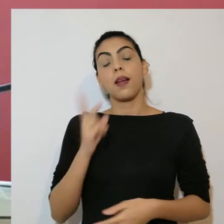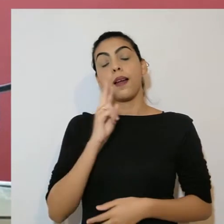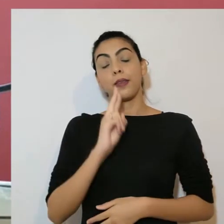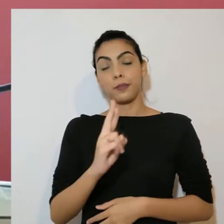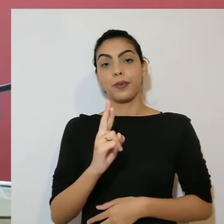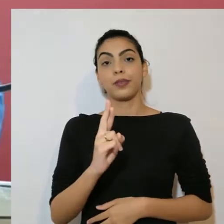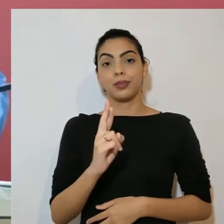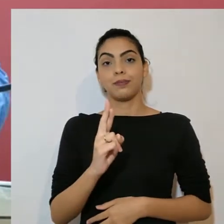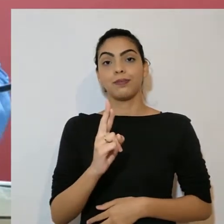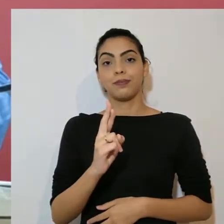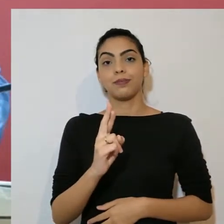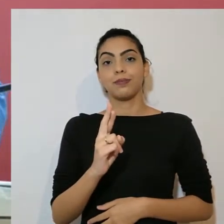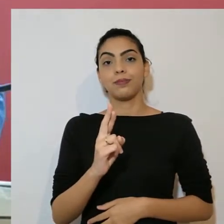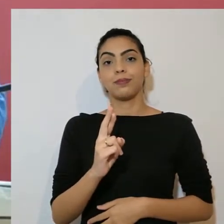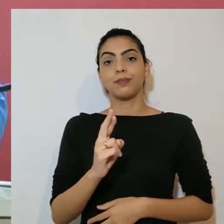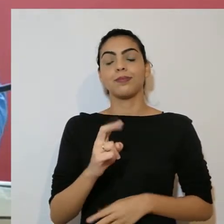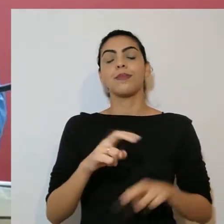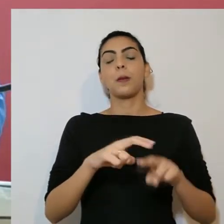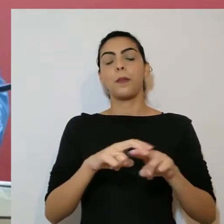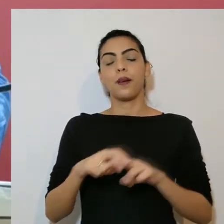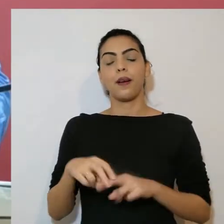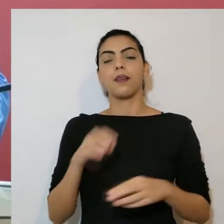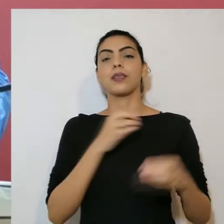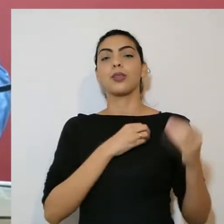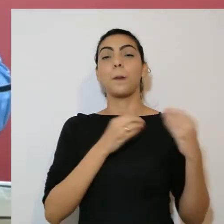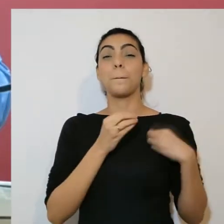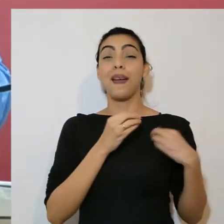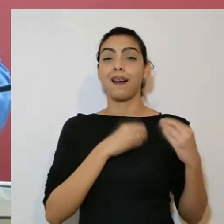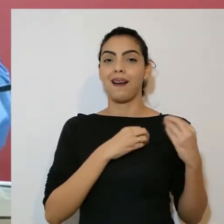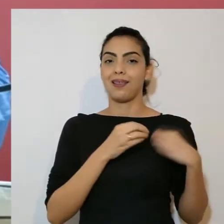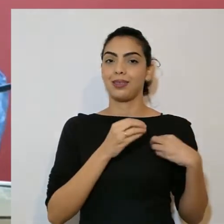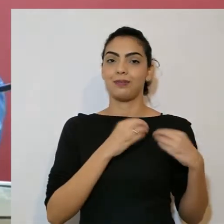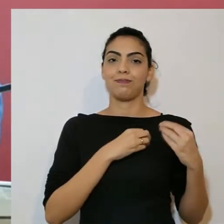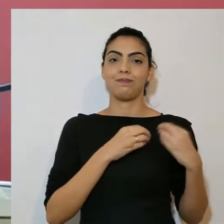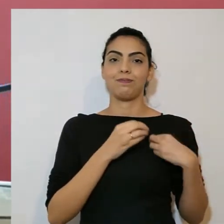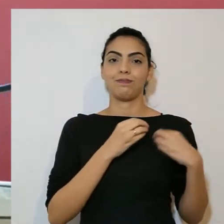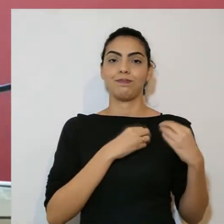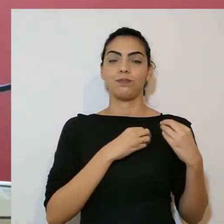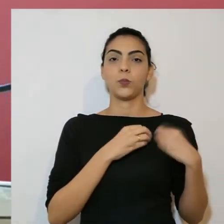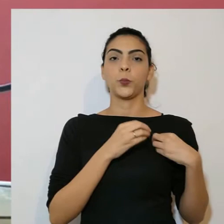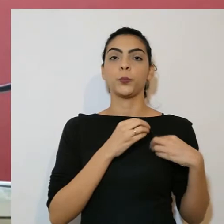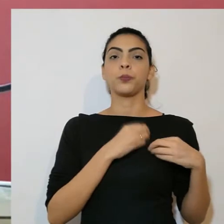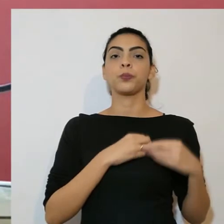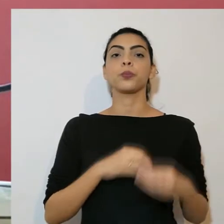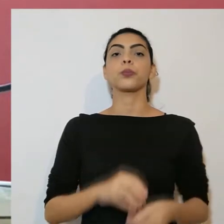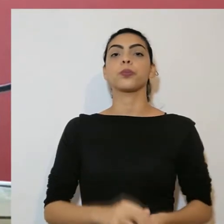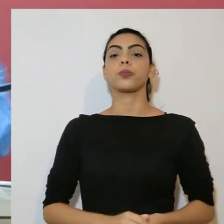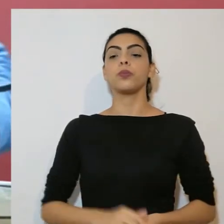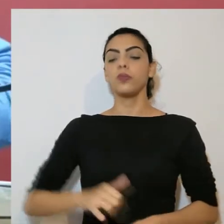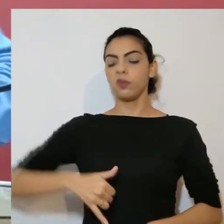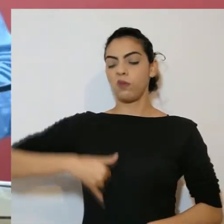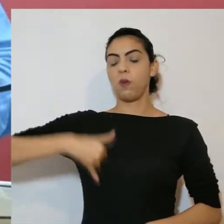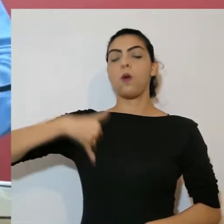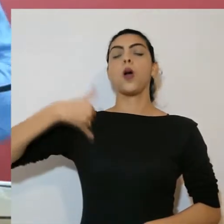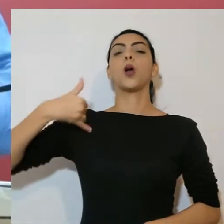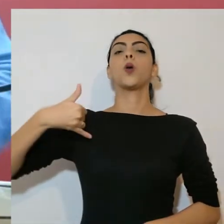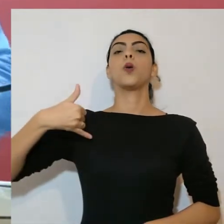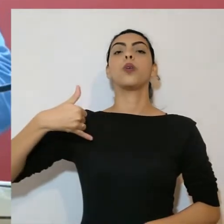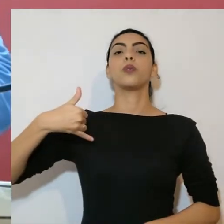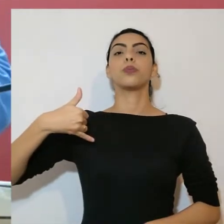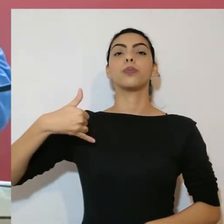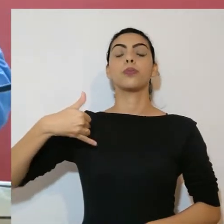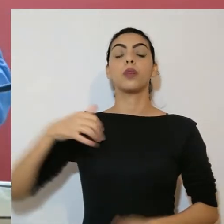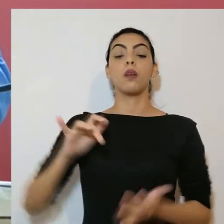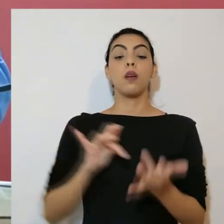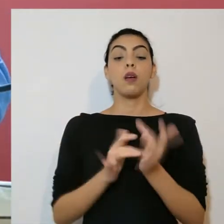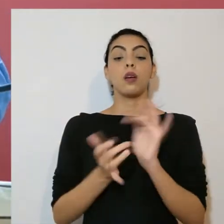tristeza? A resposta só pode ser por causa do pecado, do